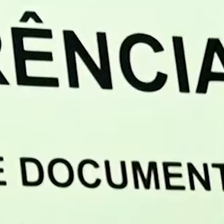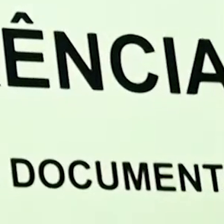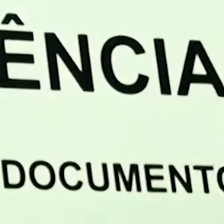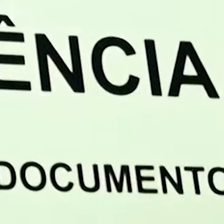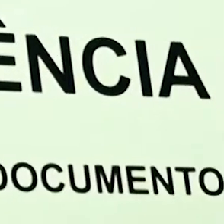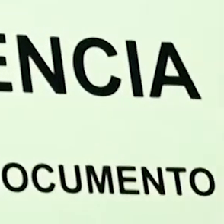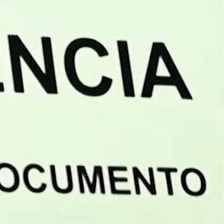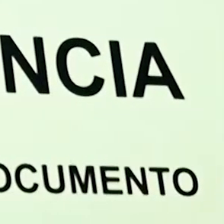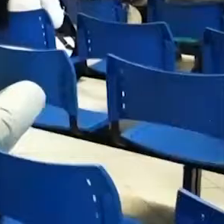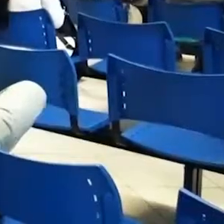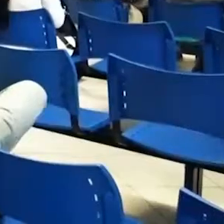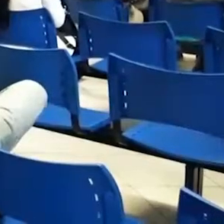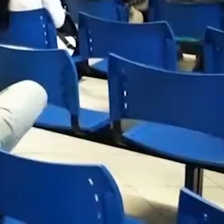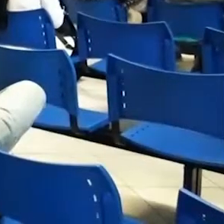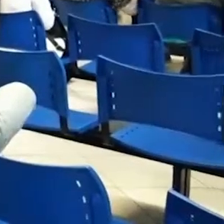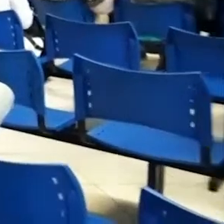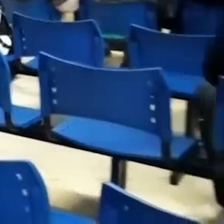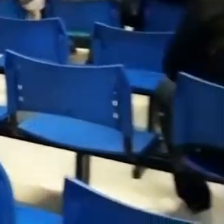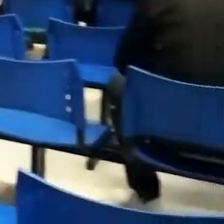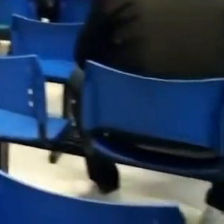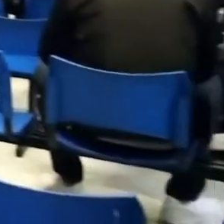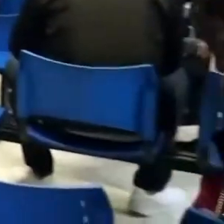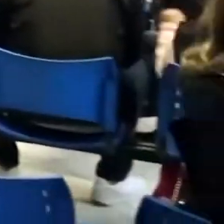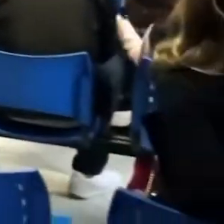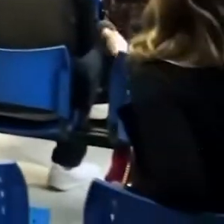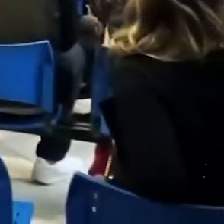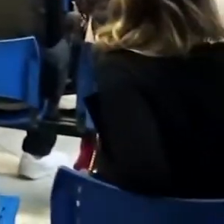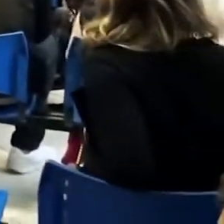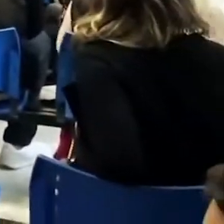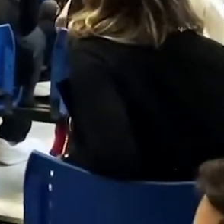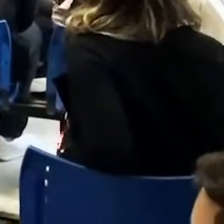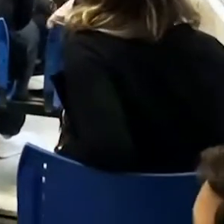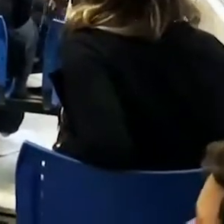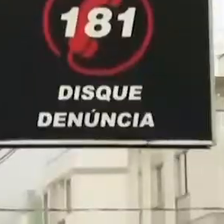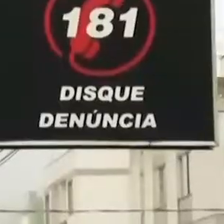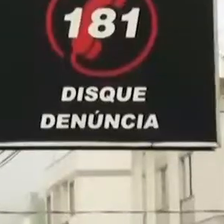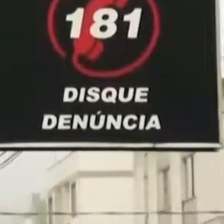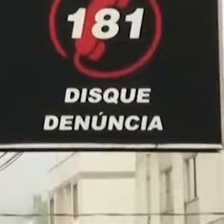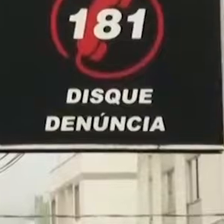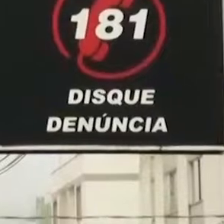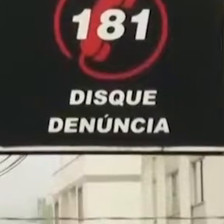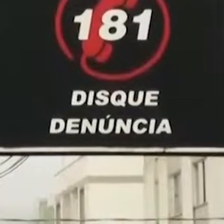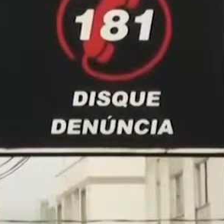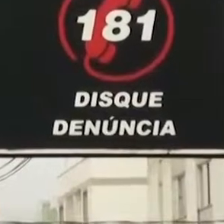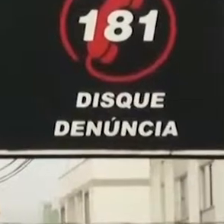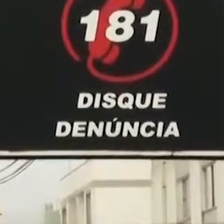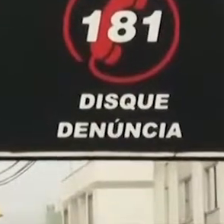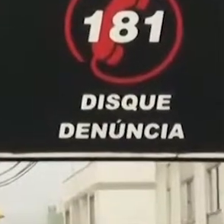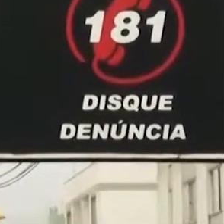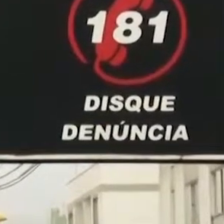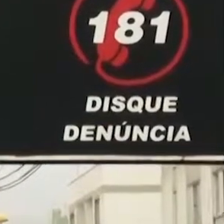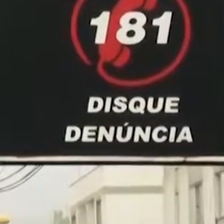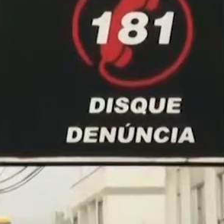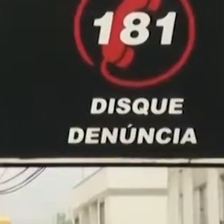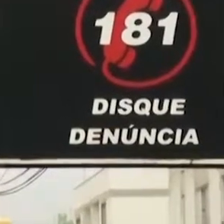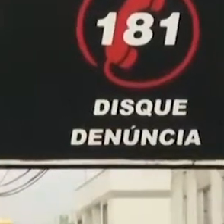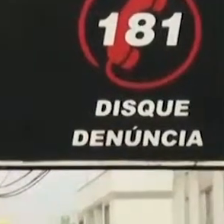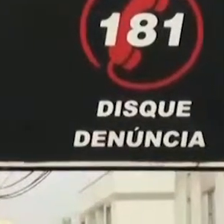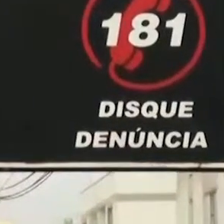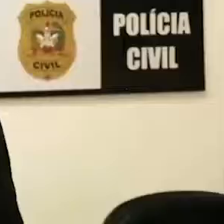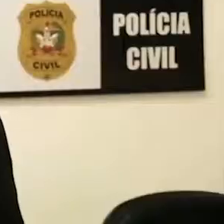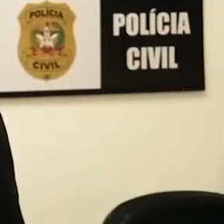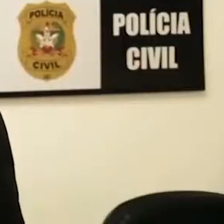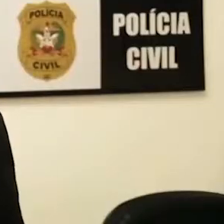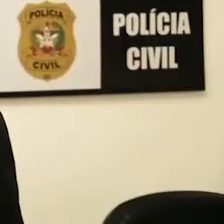por criminosos. Em contrapartida, o bom e velho diálogo tem se mostrado uma ferramenta no combate ao